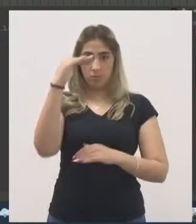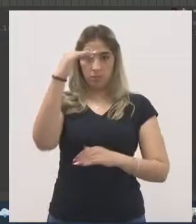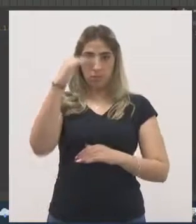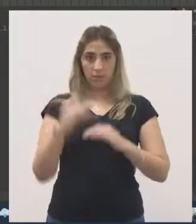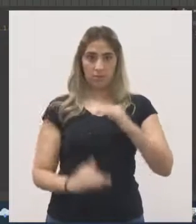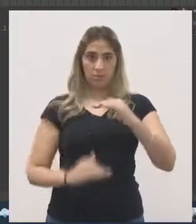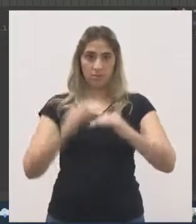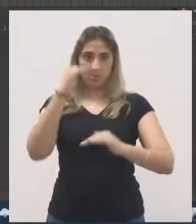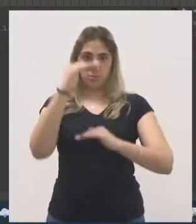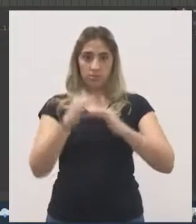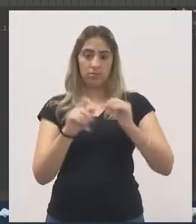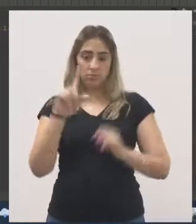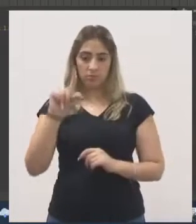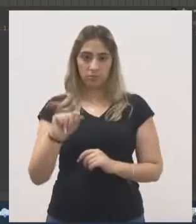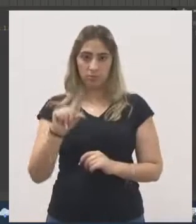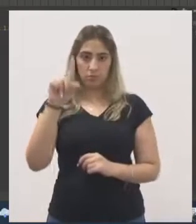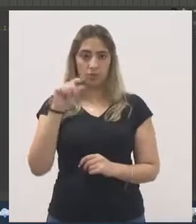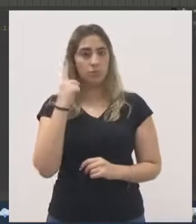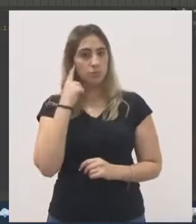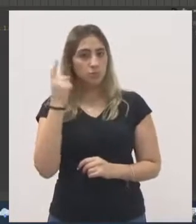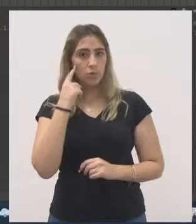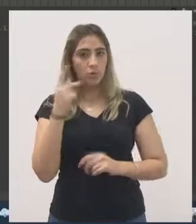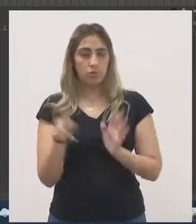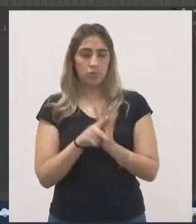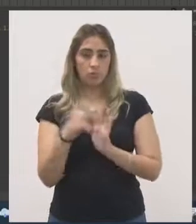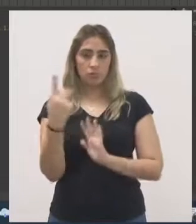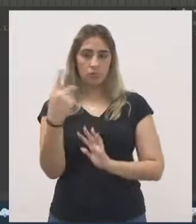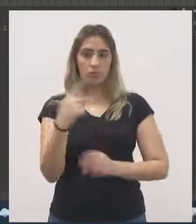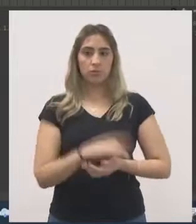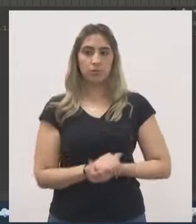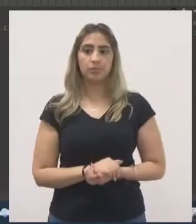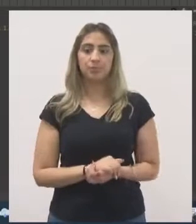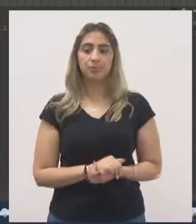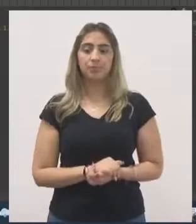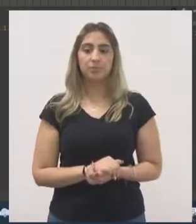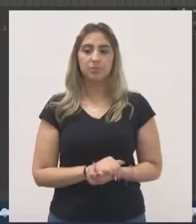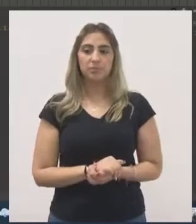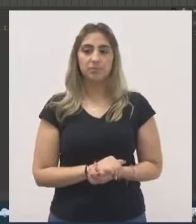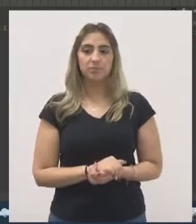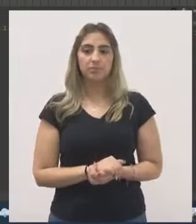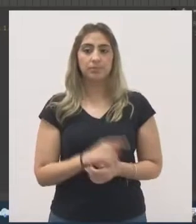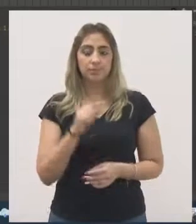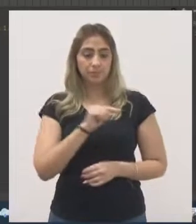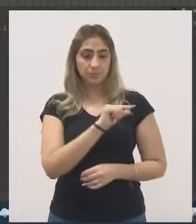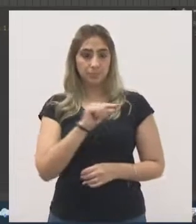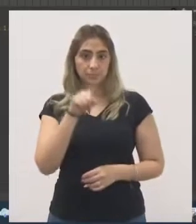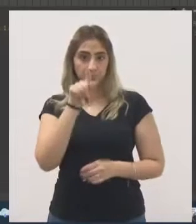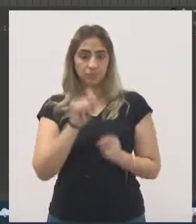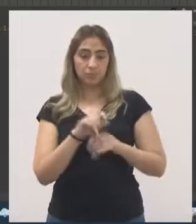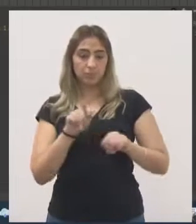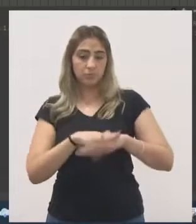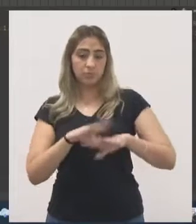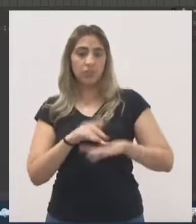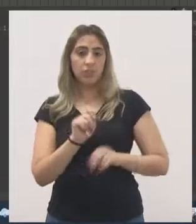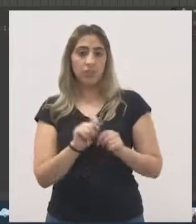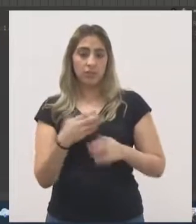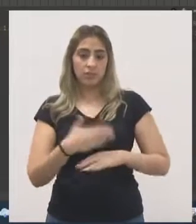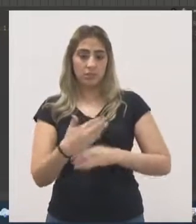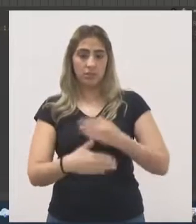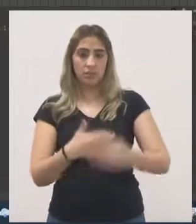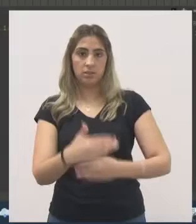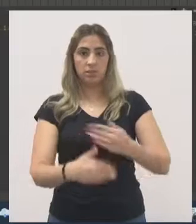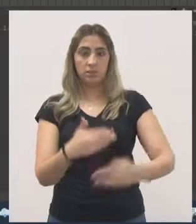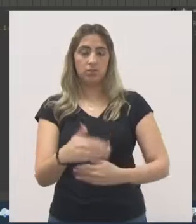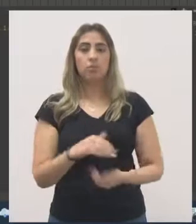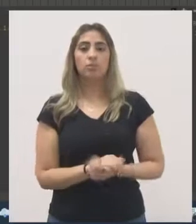o volume. Então aí você vai intermediando à medida que você vai sentindo, né? Você sabe que uma música de fundo ela não